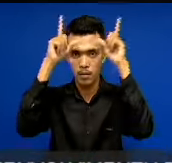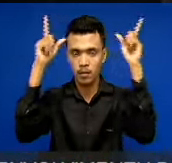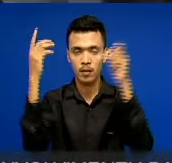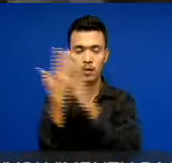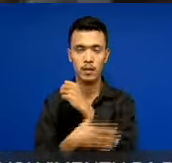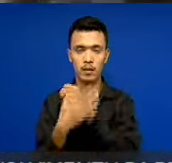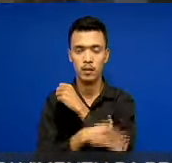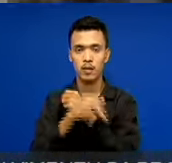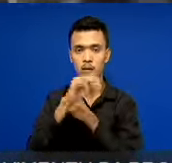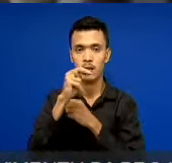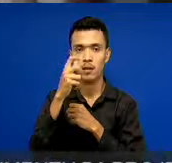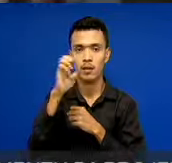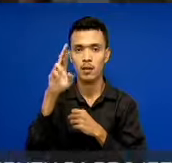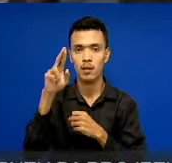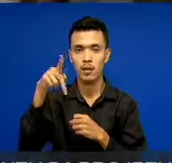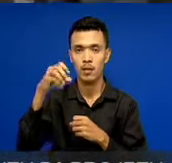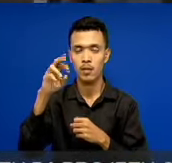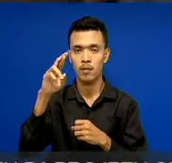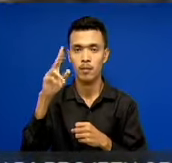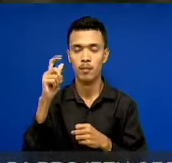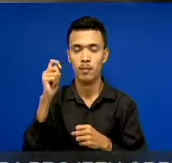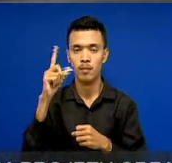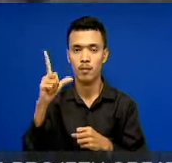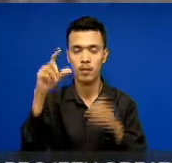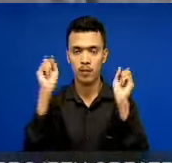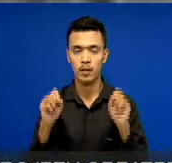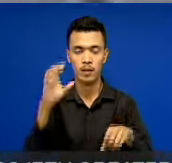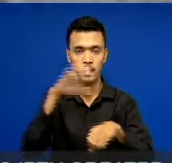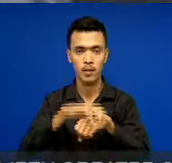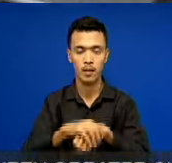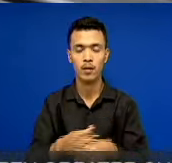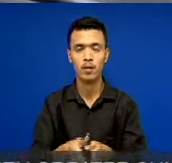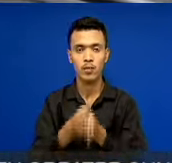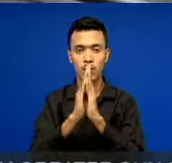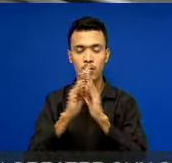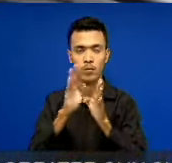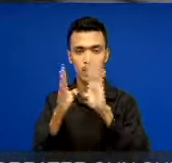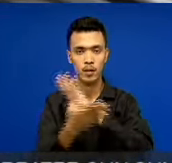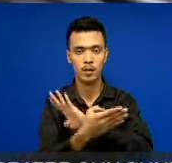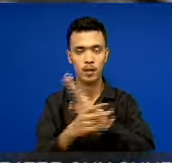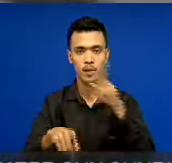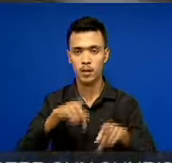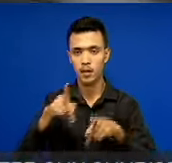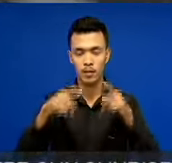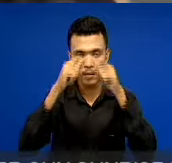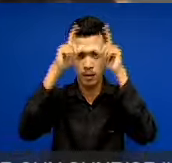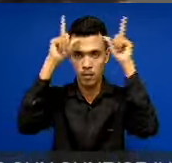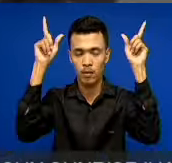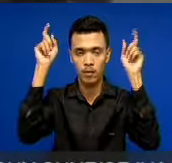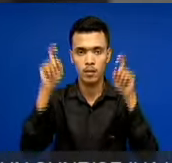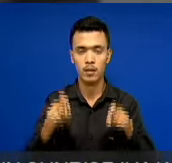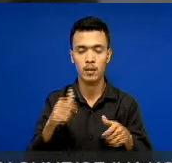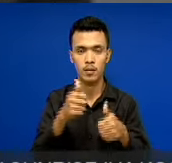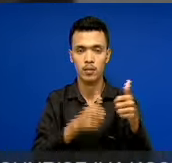Interpol obrigatório tem que detém cidadão refere. Tuir Horta é uma rota bela russo asilo político onde ela ia Timor-Leste, mas bem precisa preencher o